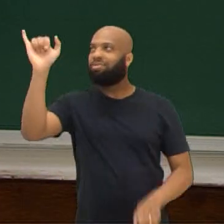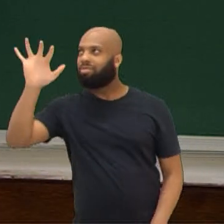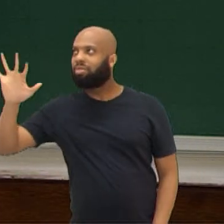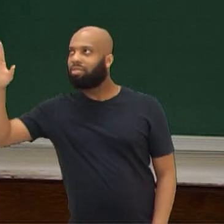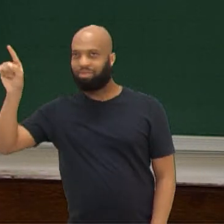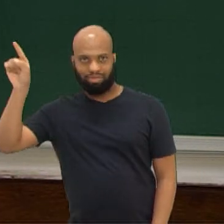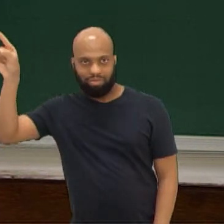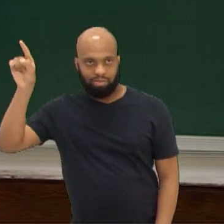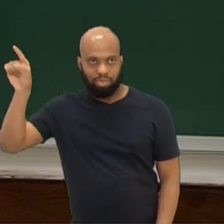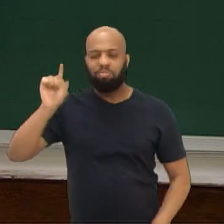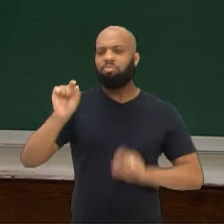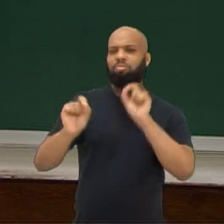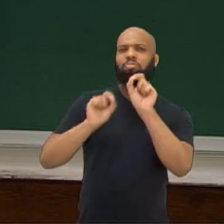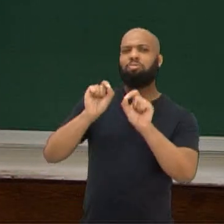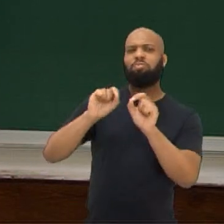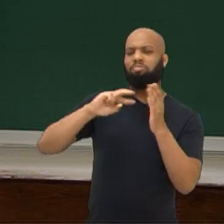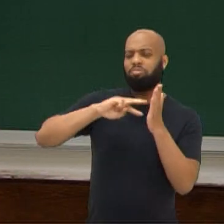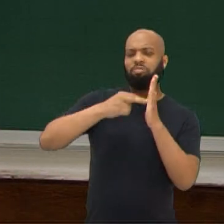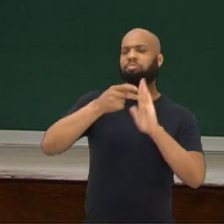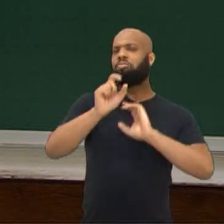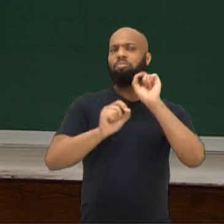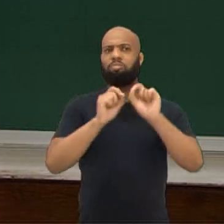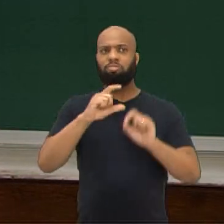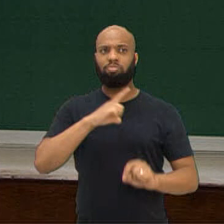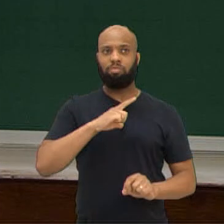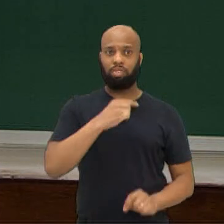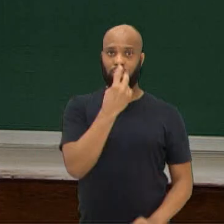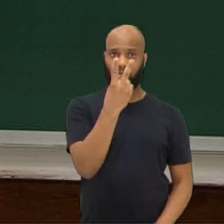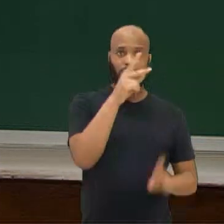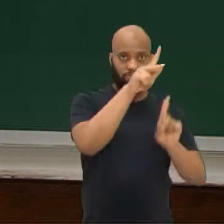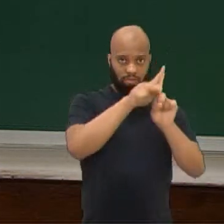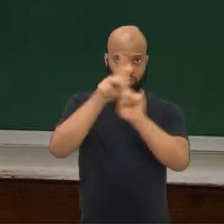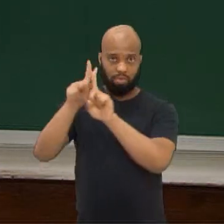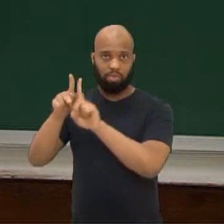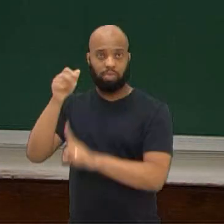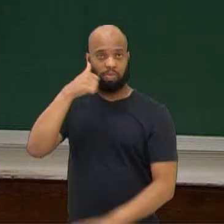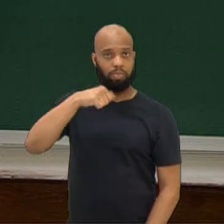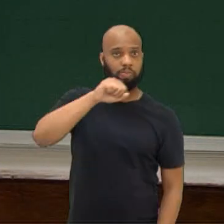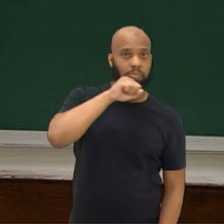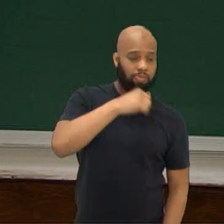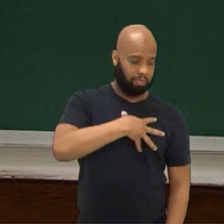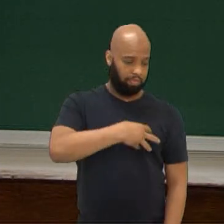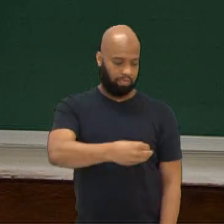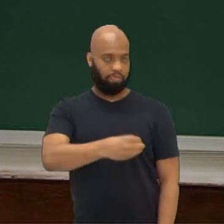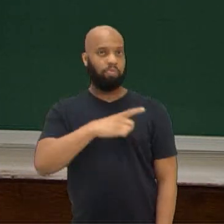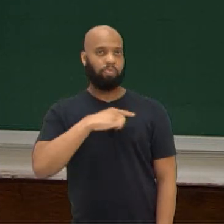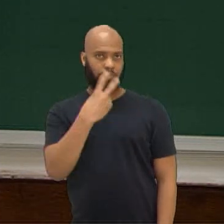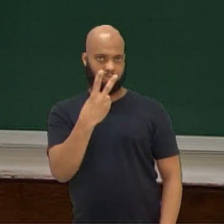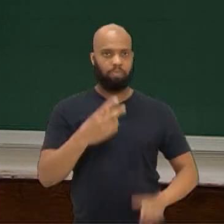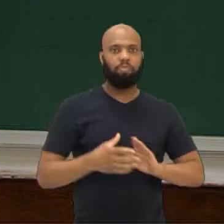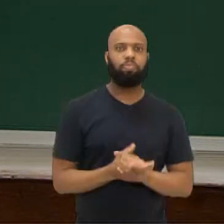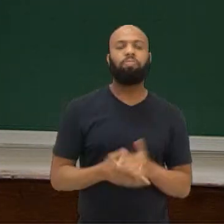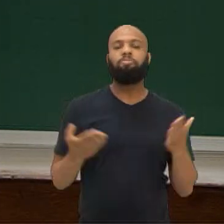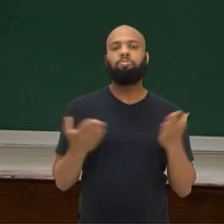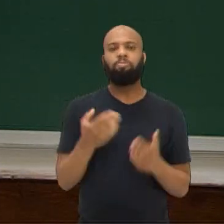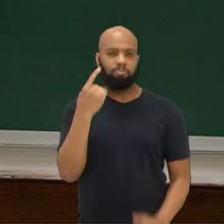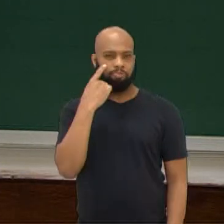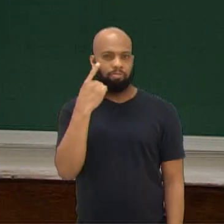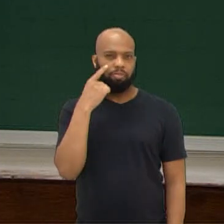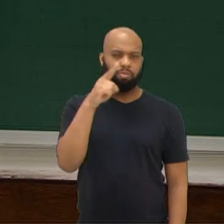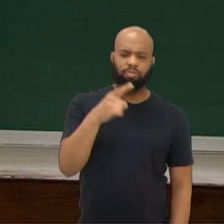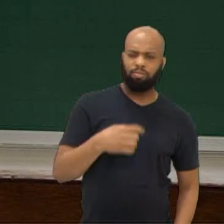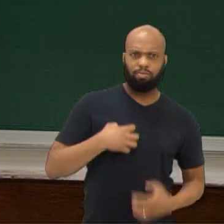ladinho ali. O que basicamente nós sabemos? 2 personagens, madre e hijo. Então, vejam, vocês devem estar